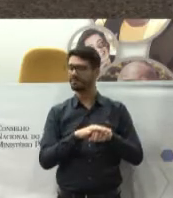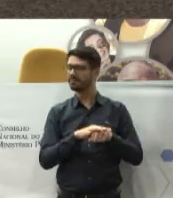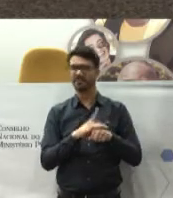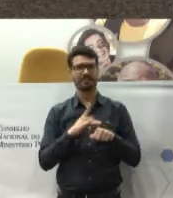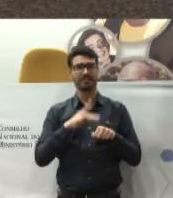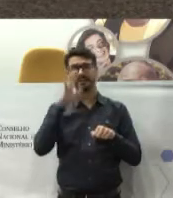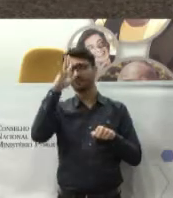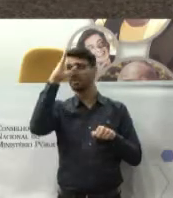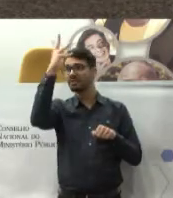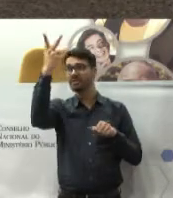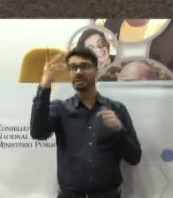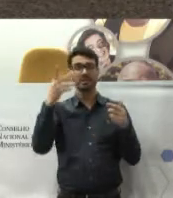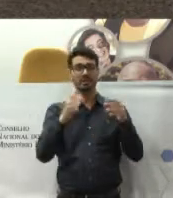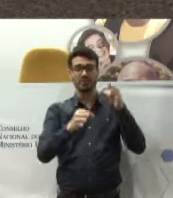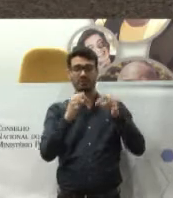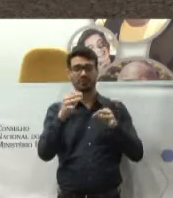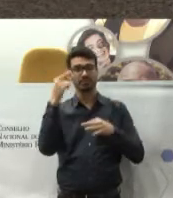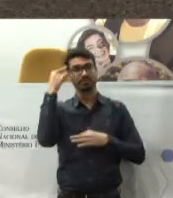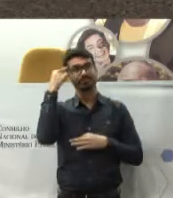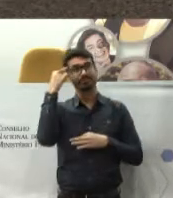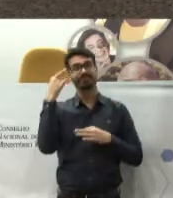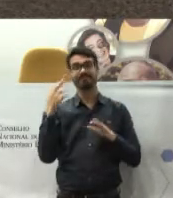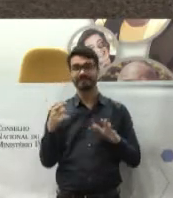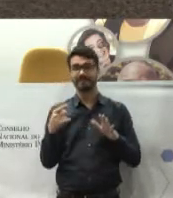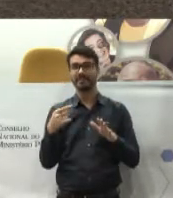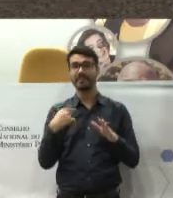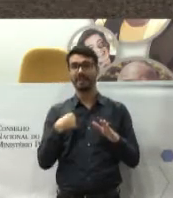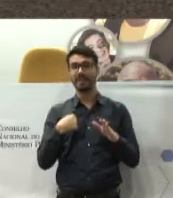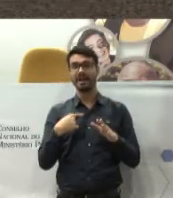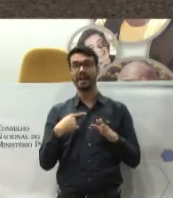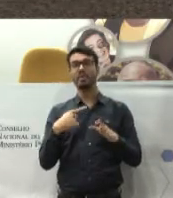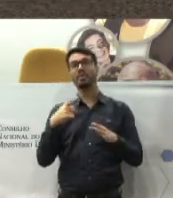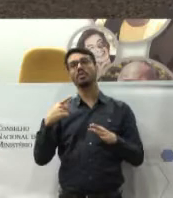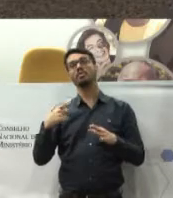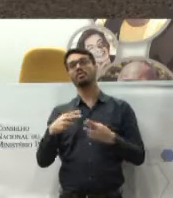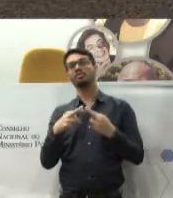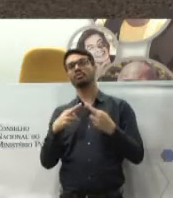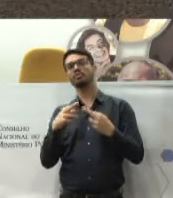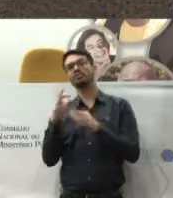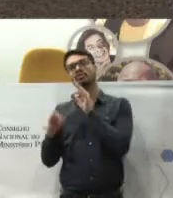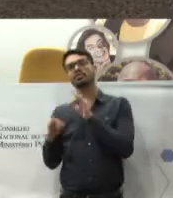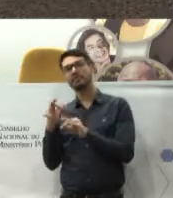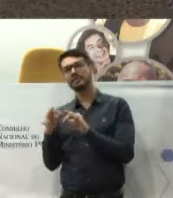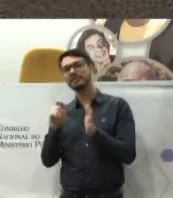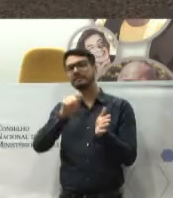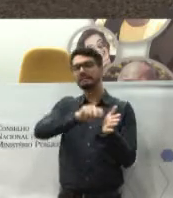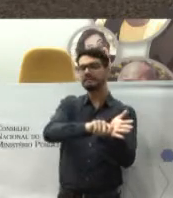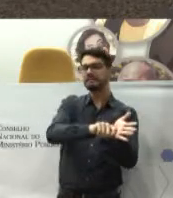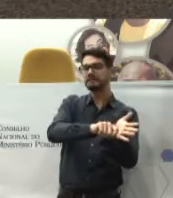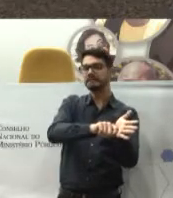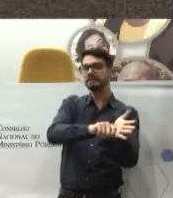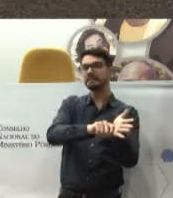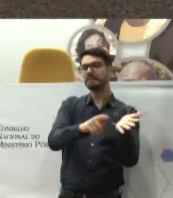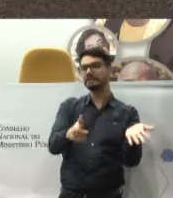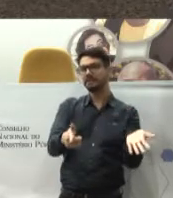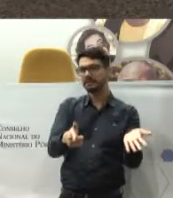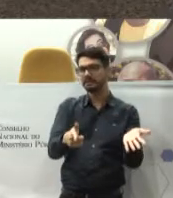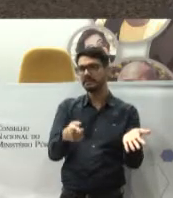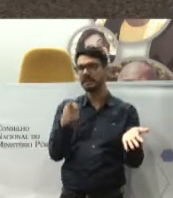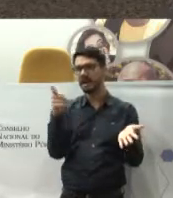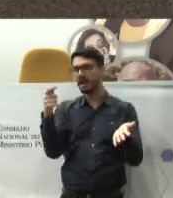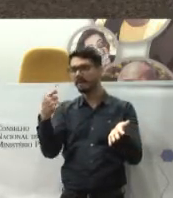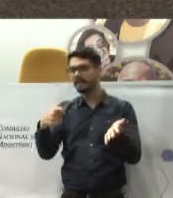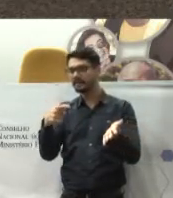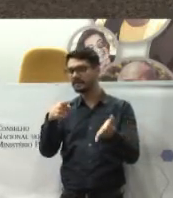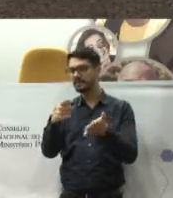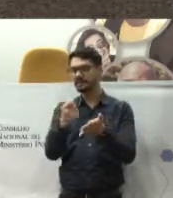que decidir na magistratura. E a caneta estava na minha mão. E era uma assinatura. Ah, ele precisa